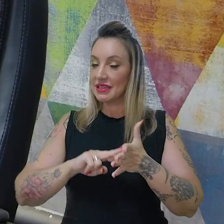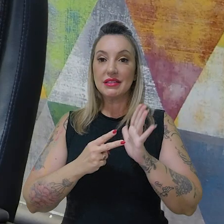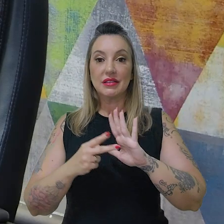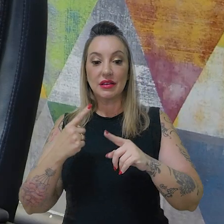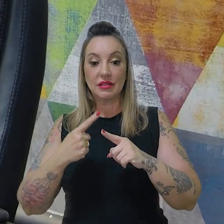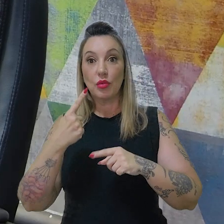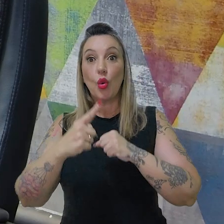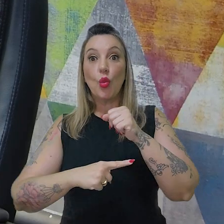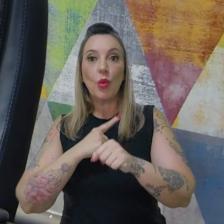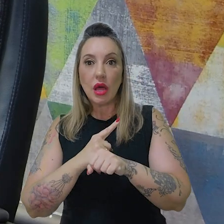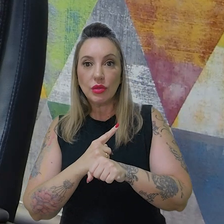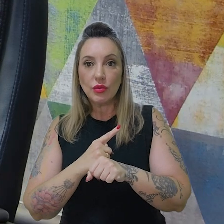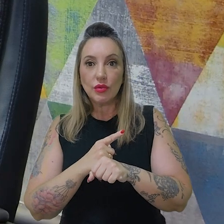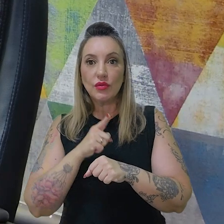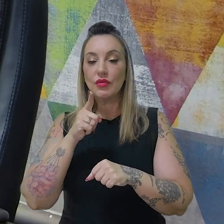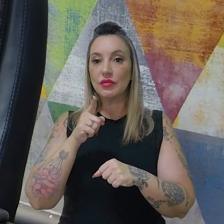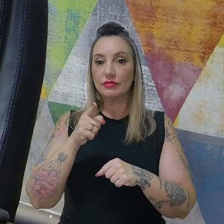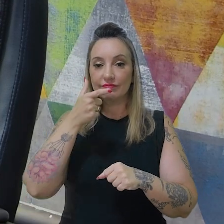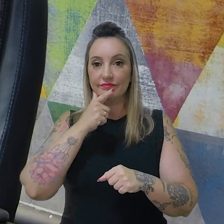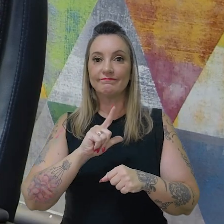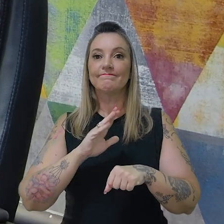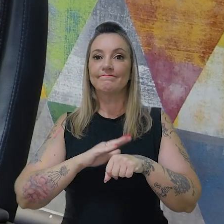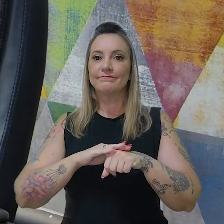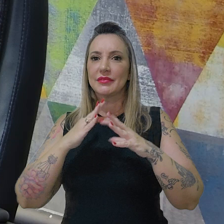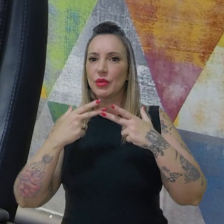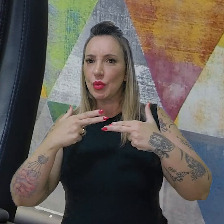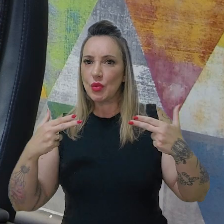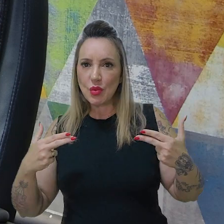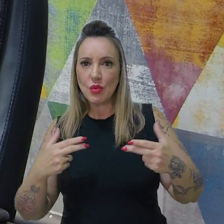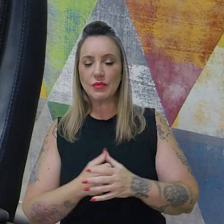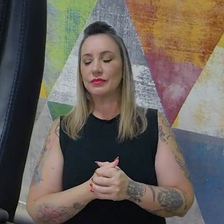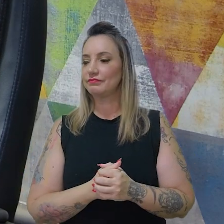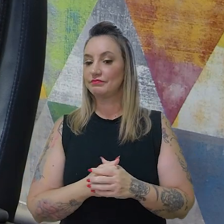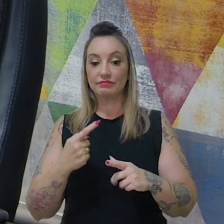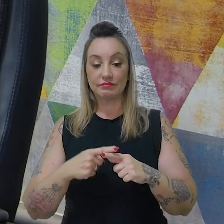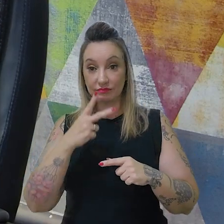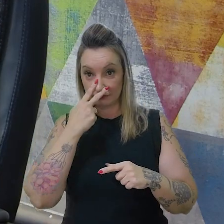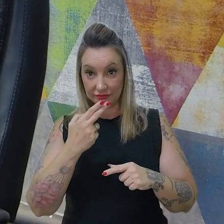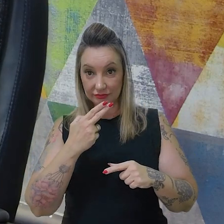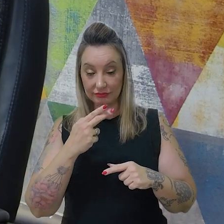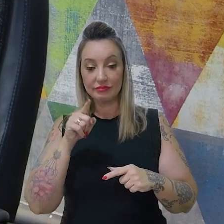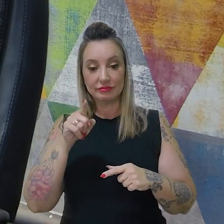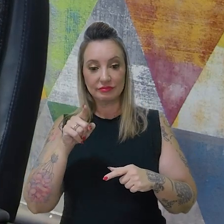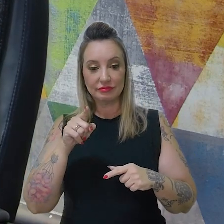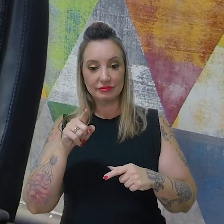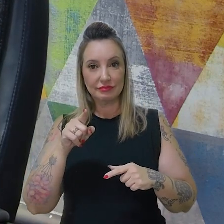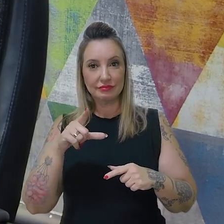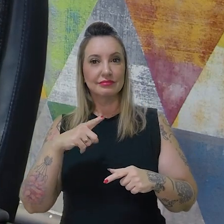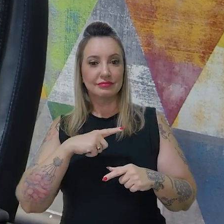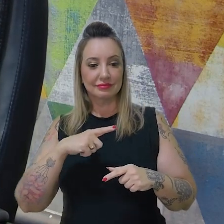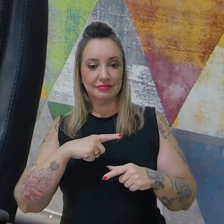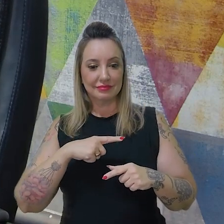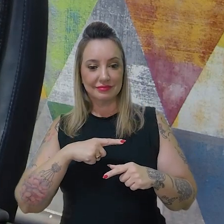Depois de um ano você conseguir fazer tudo isso porque eu acho que quando você tava tendo